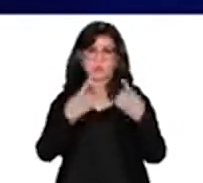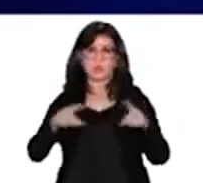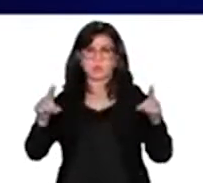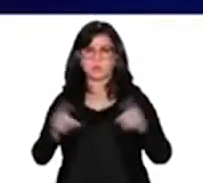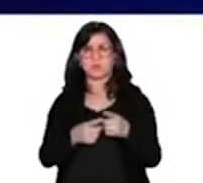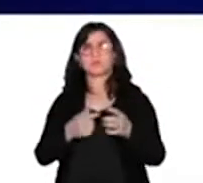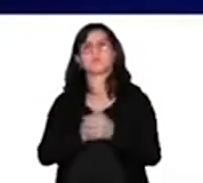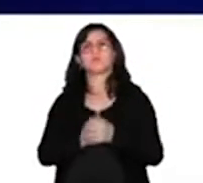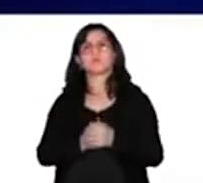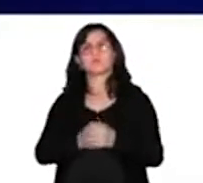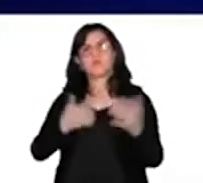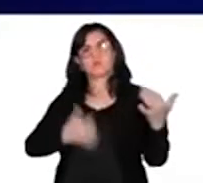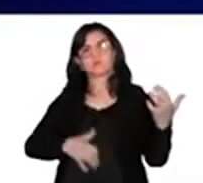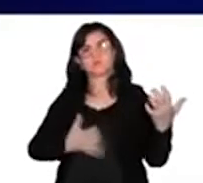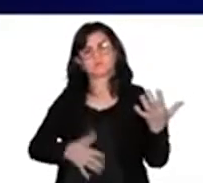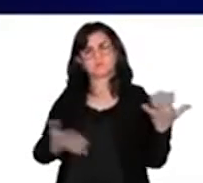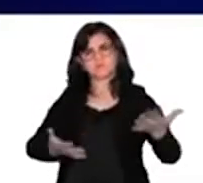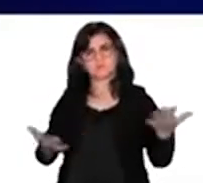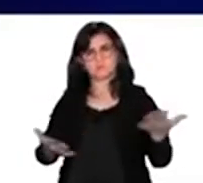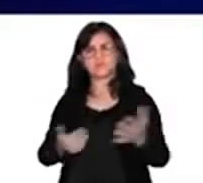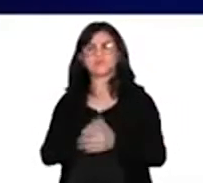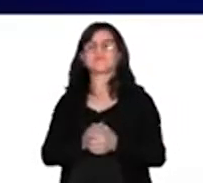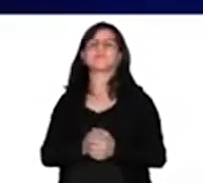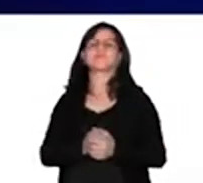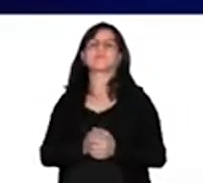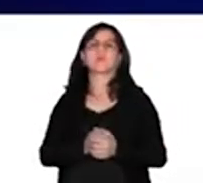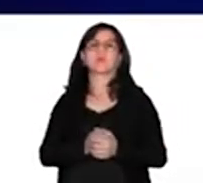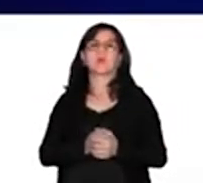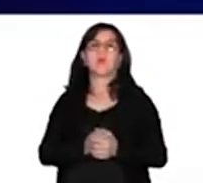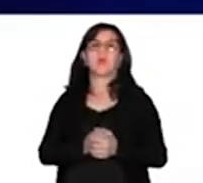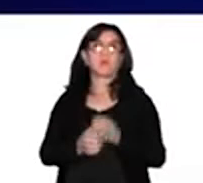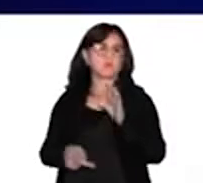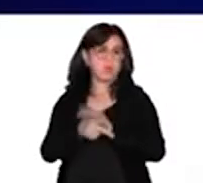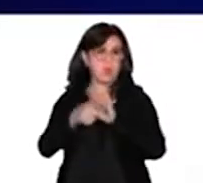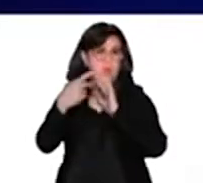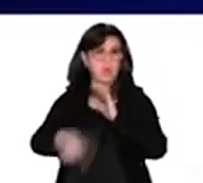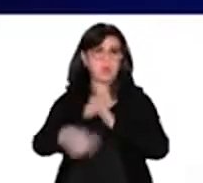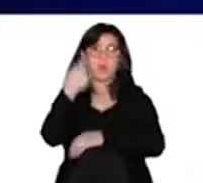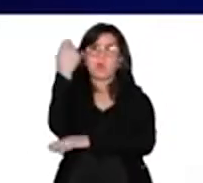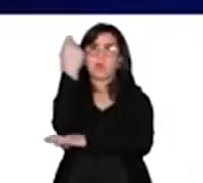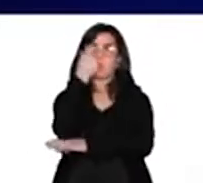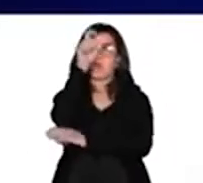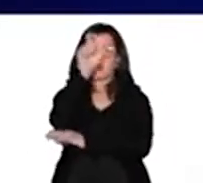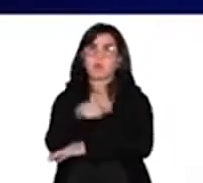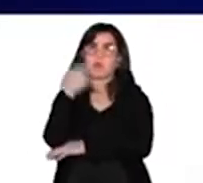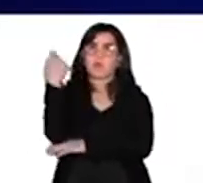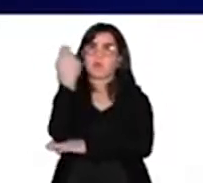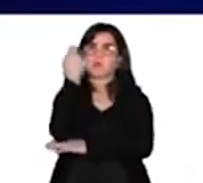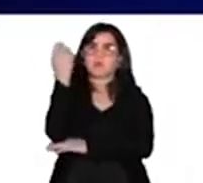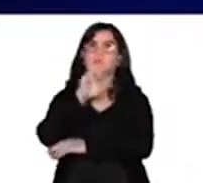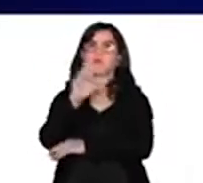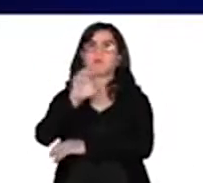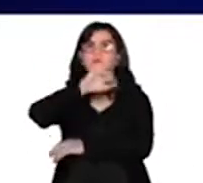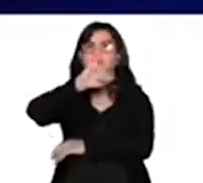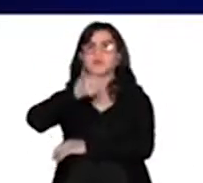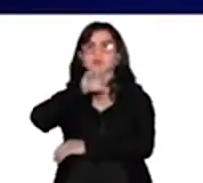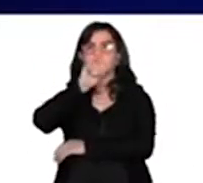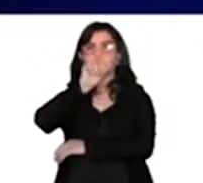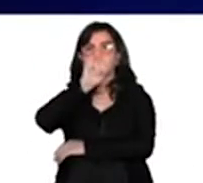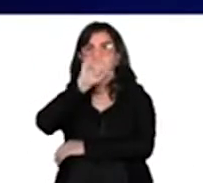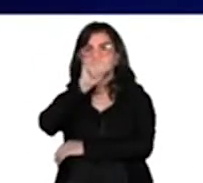vou sair para pegar a viola, é uma peça de um compositor gaúcho, que é o Josias Nascimento da